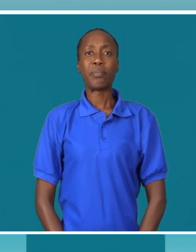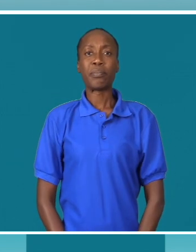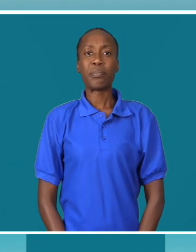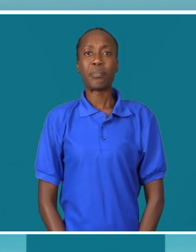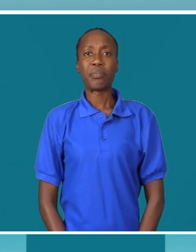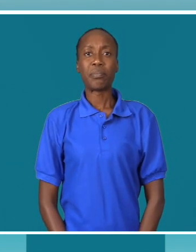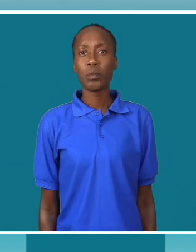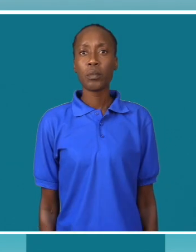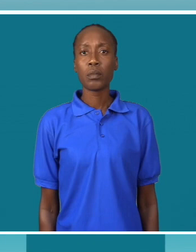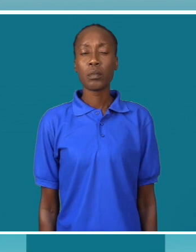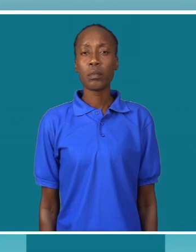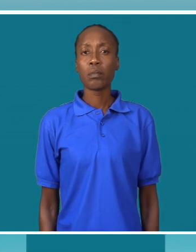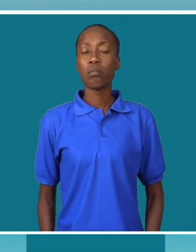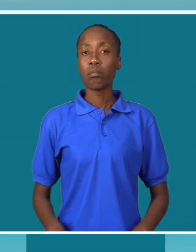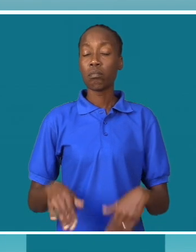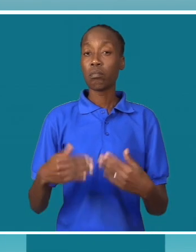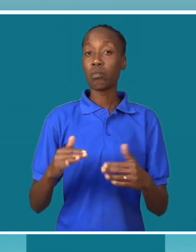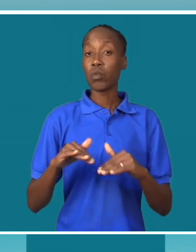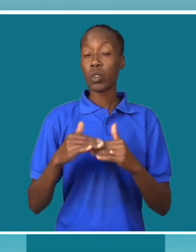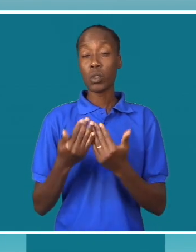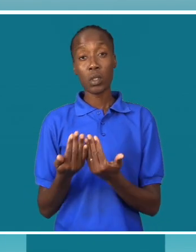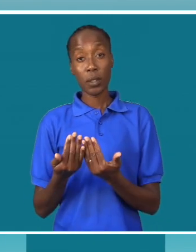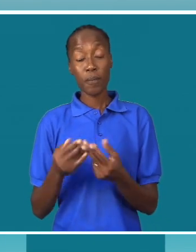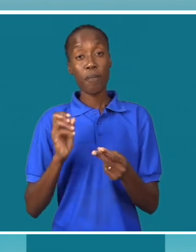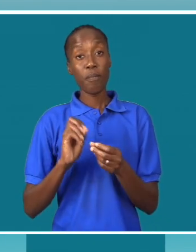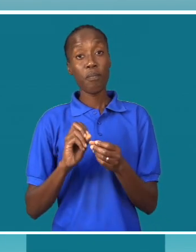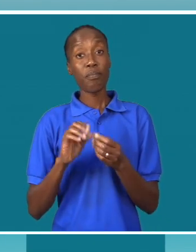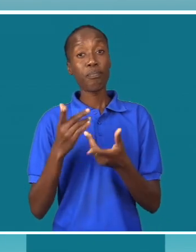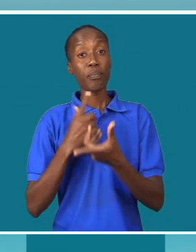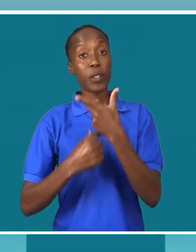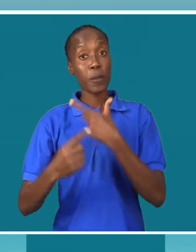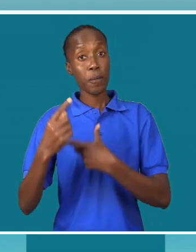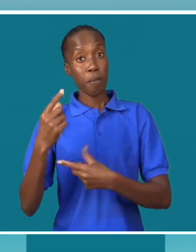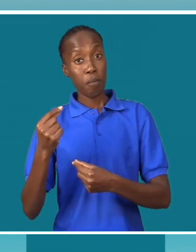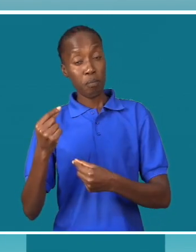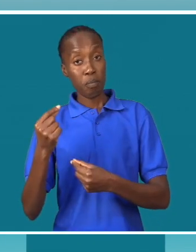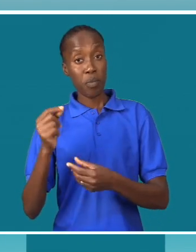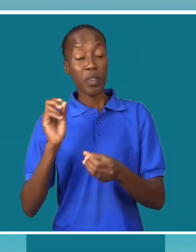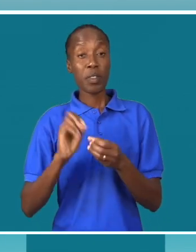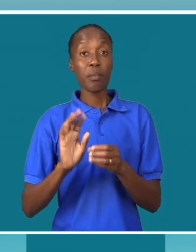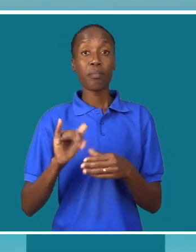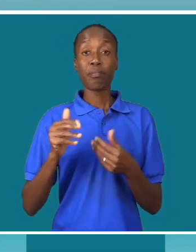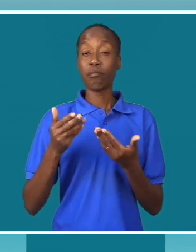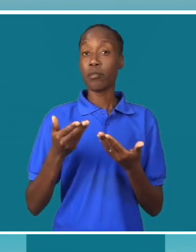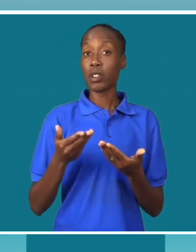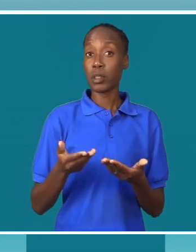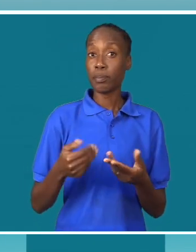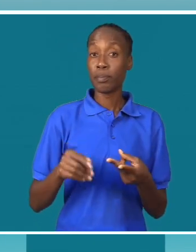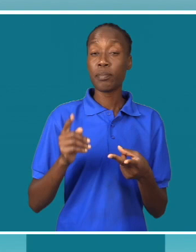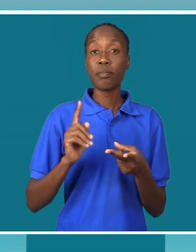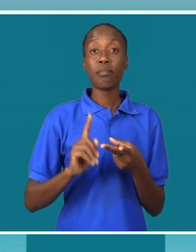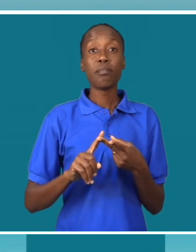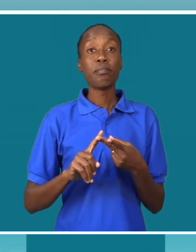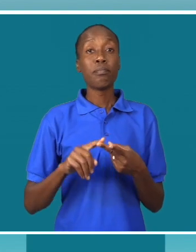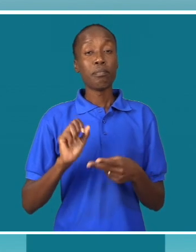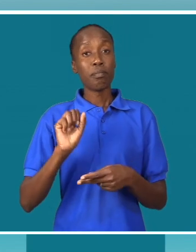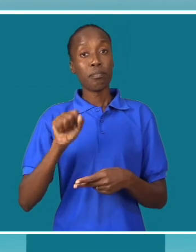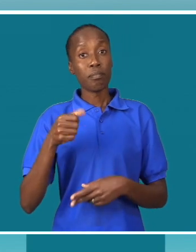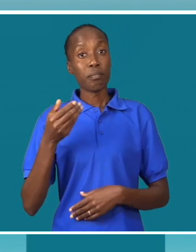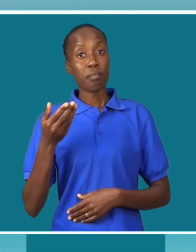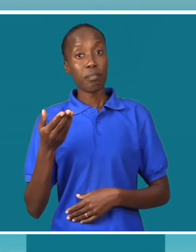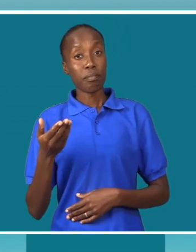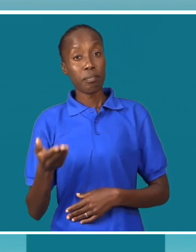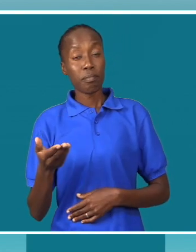Esperamos, numa linha alguém passar. Esse dia saiu, a minha trágica casa caiu. Não sei como vai fazer.